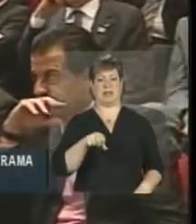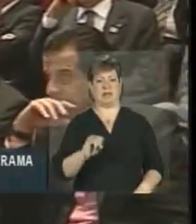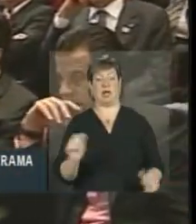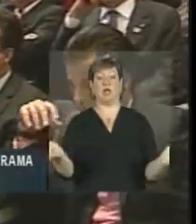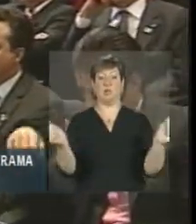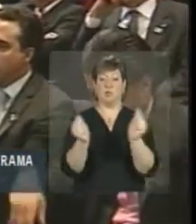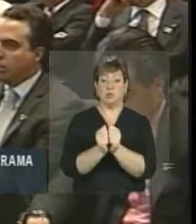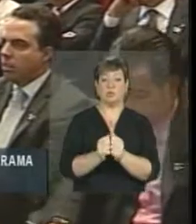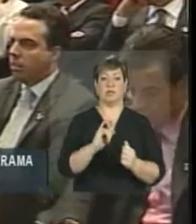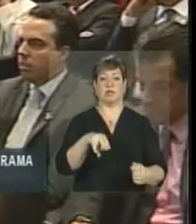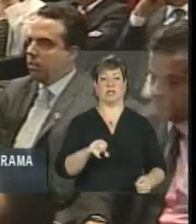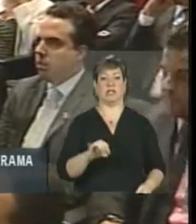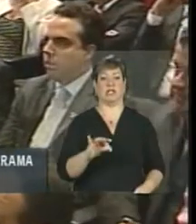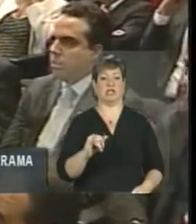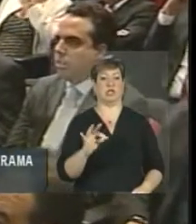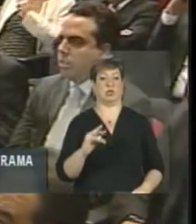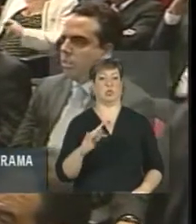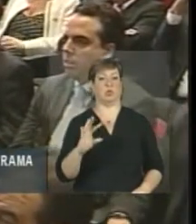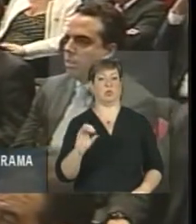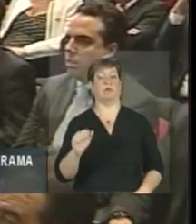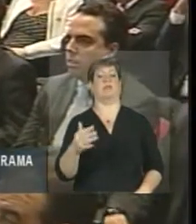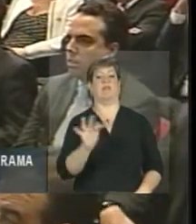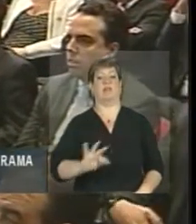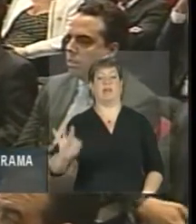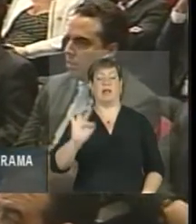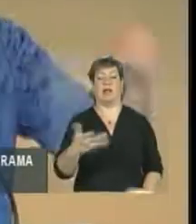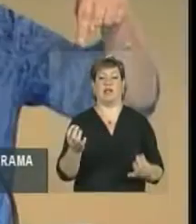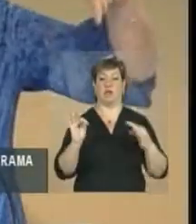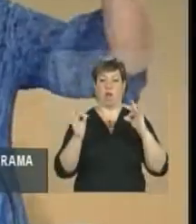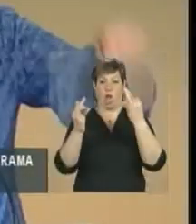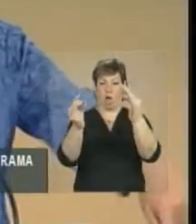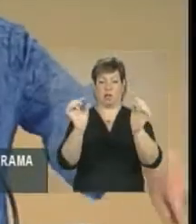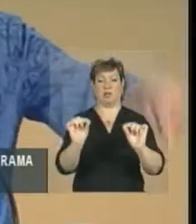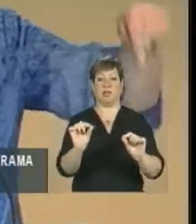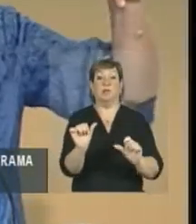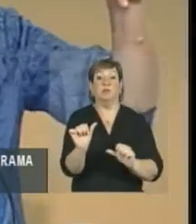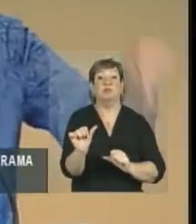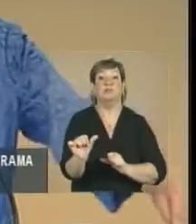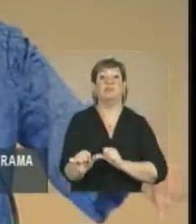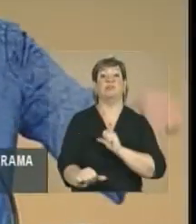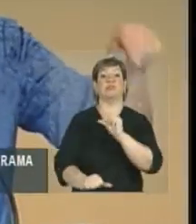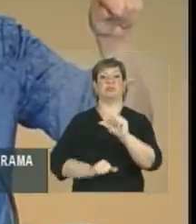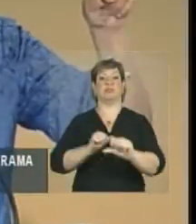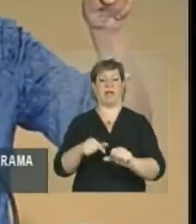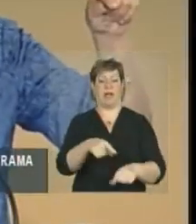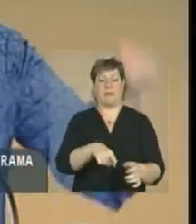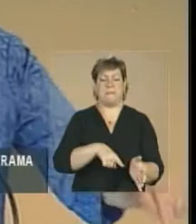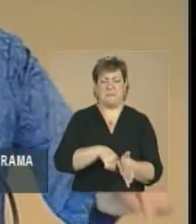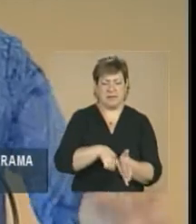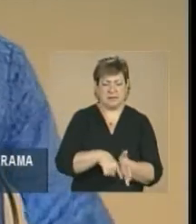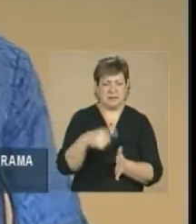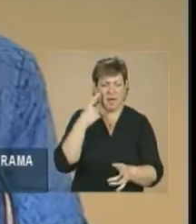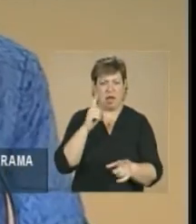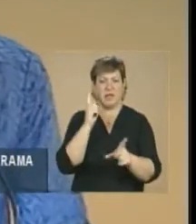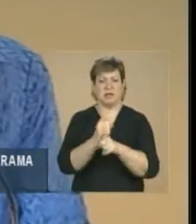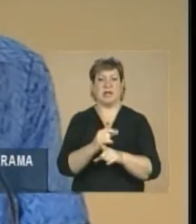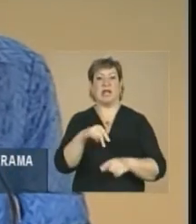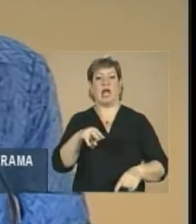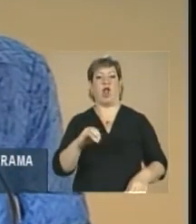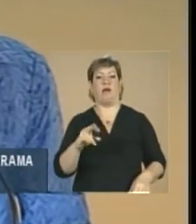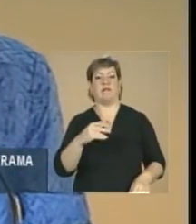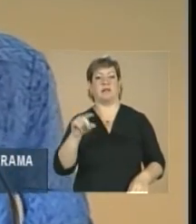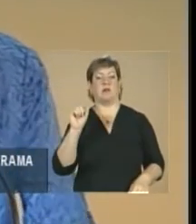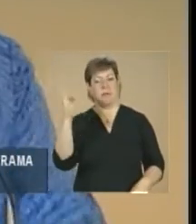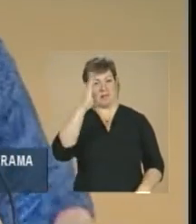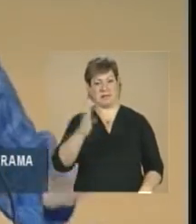institutos federais, tecnológicos e as universidades, transformar a pesquisa e o modelo de inovação